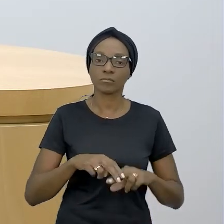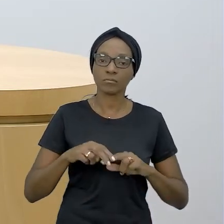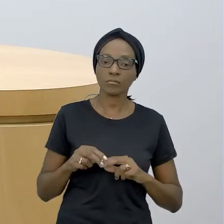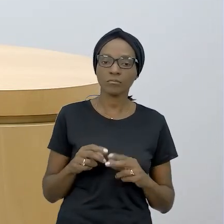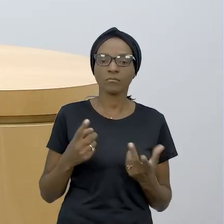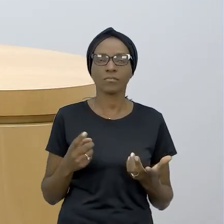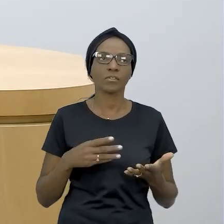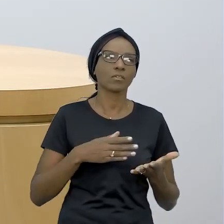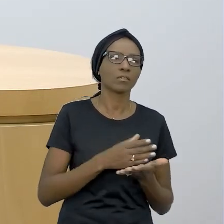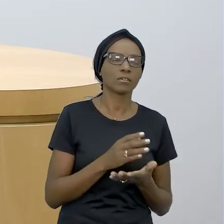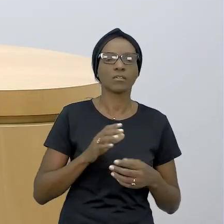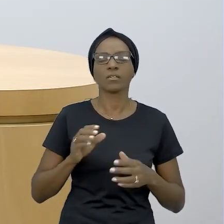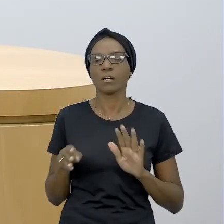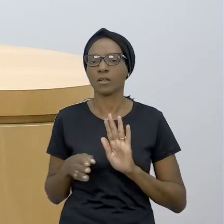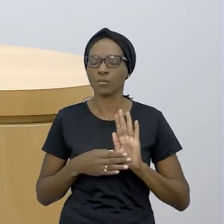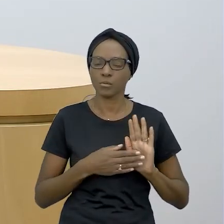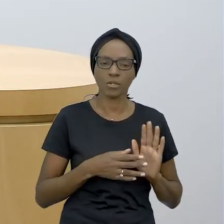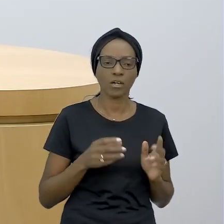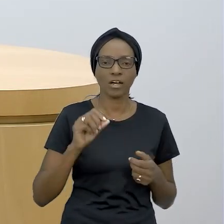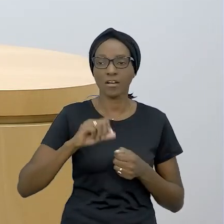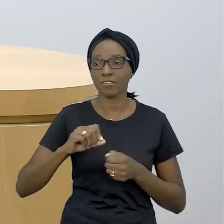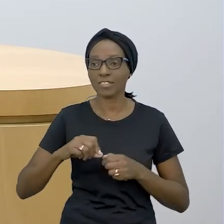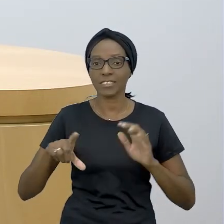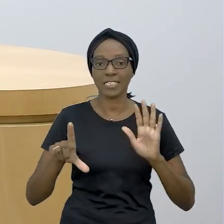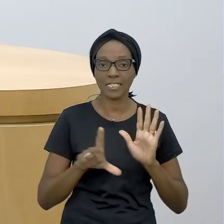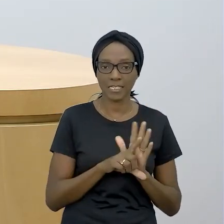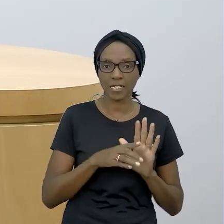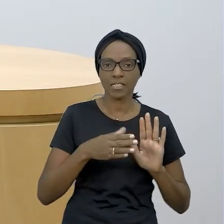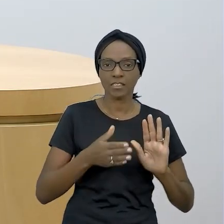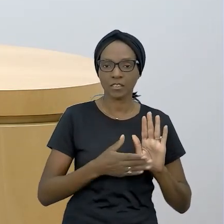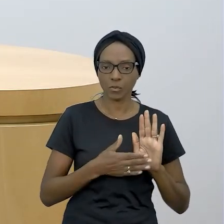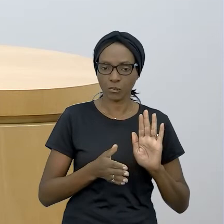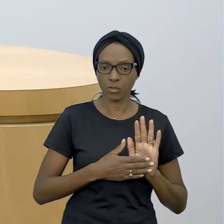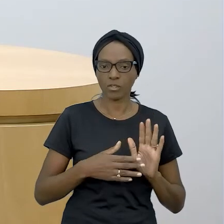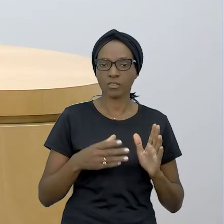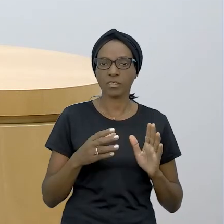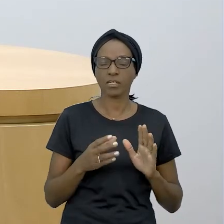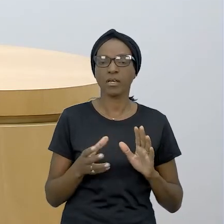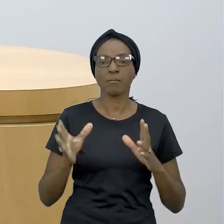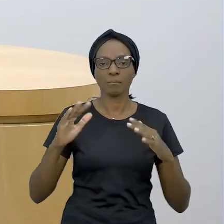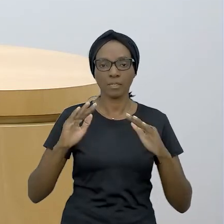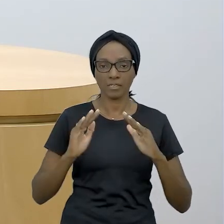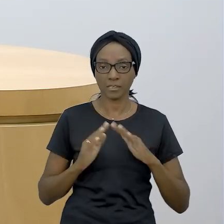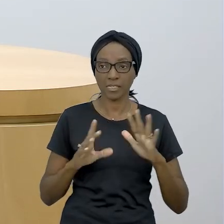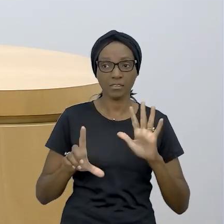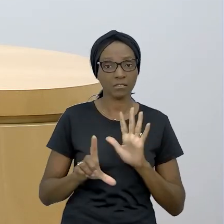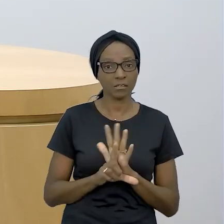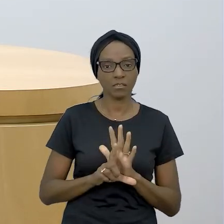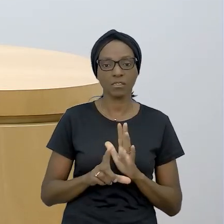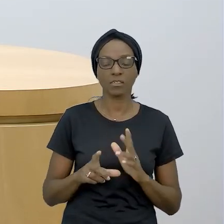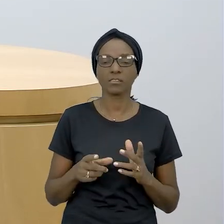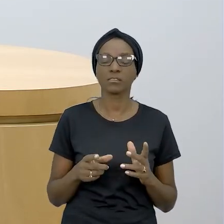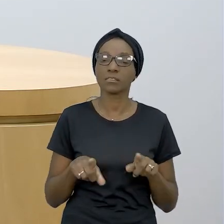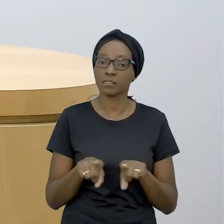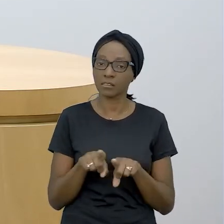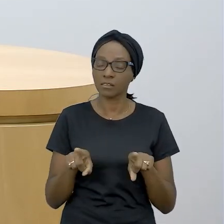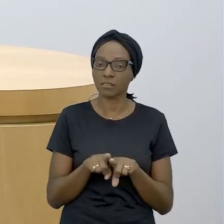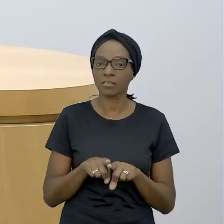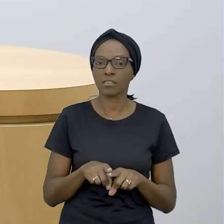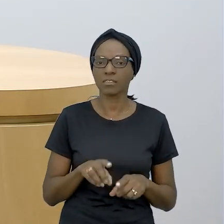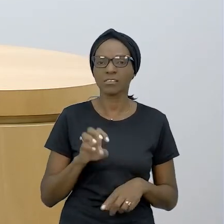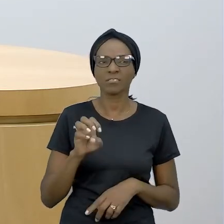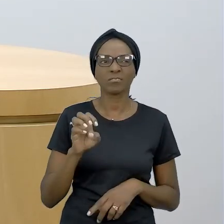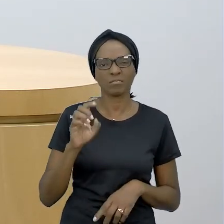sancionar, promulgar e fazer publicar leis propostas pelas casas legislativas, ele também expede